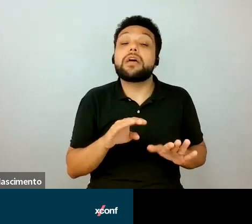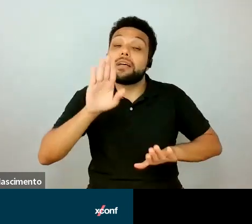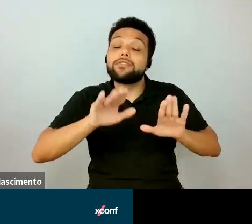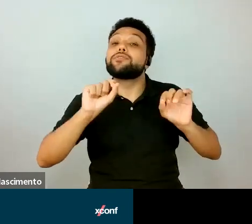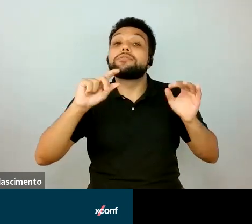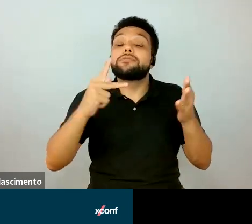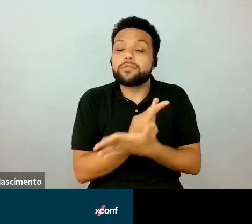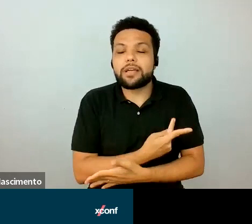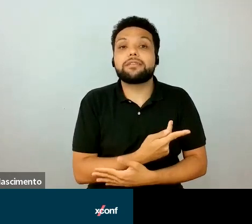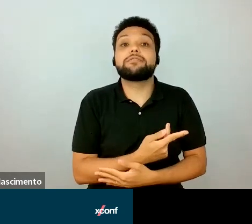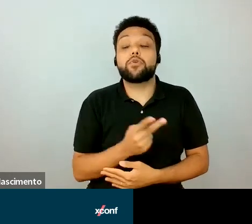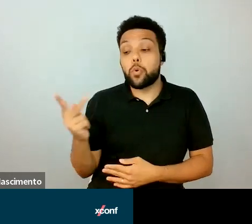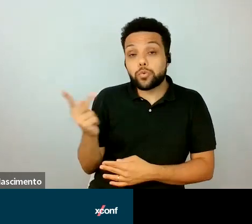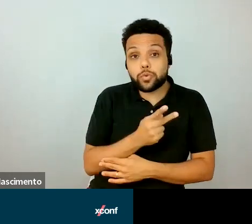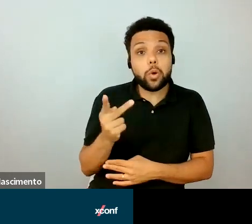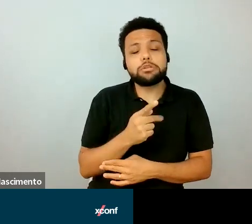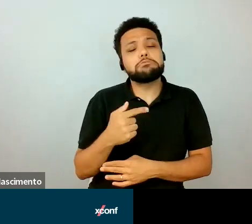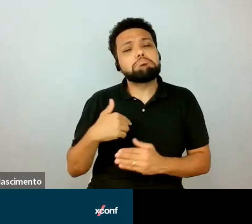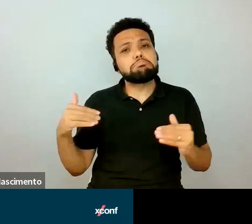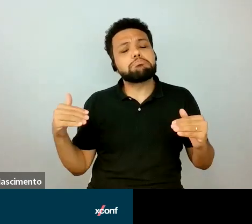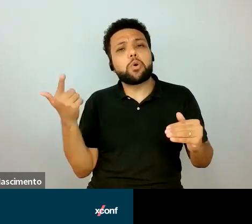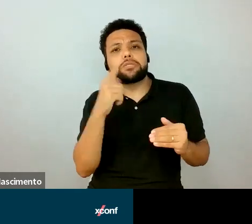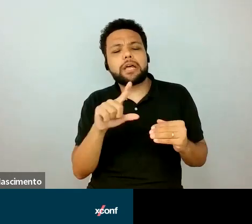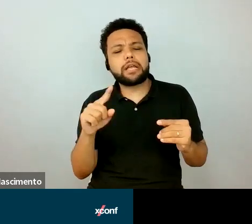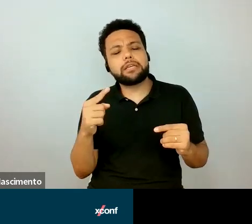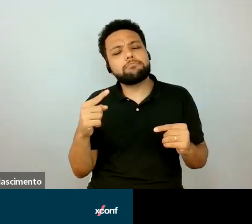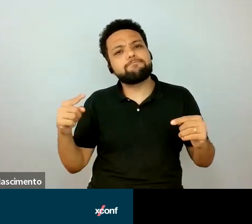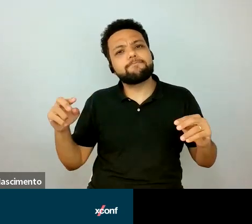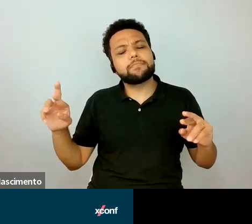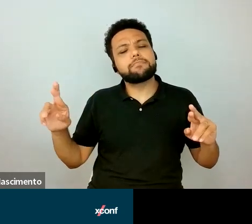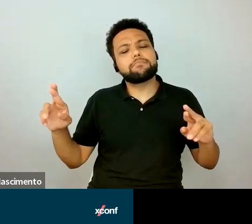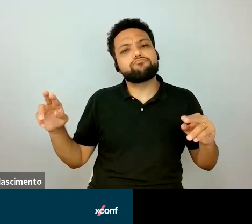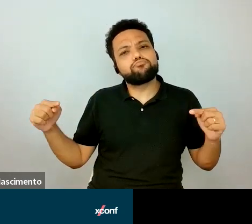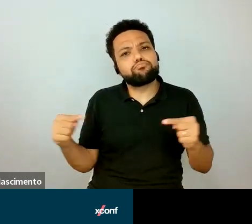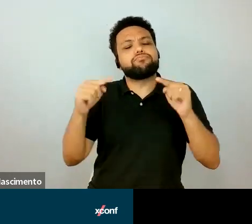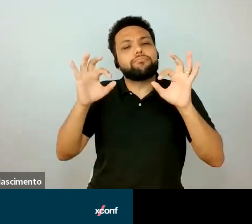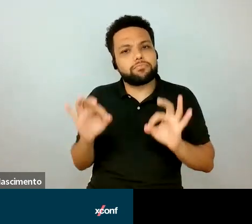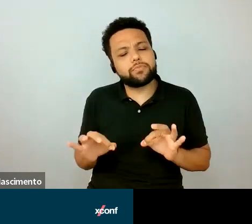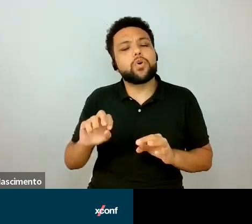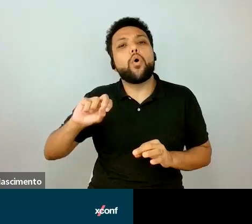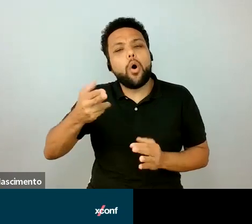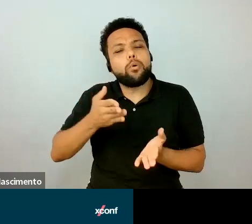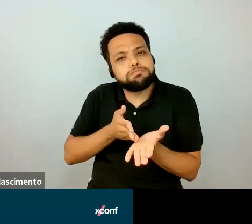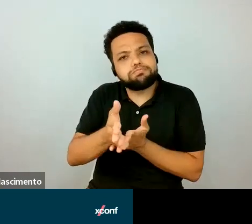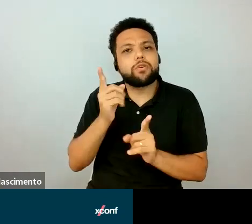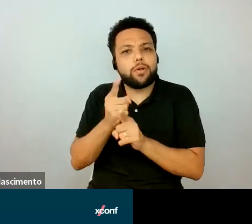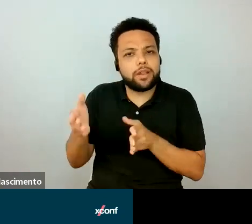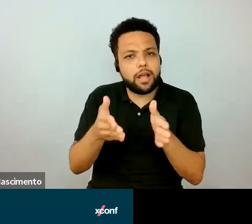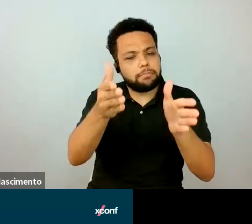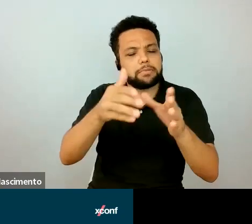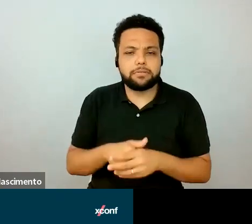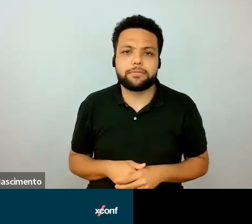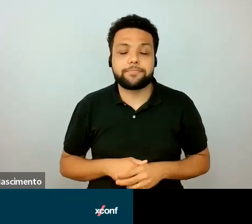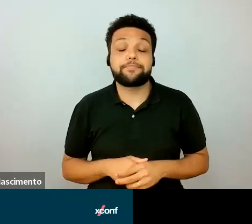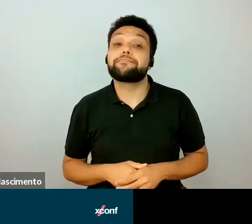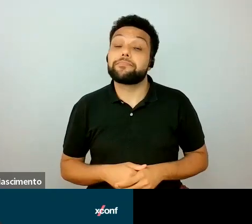dois saem satisfeitos, porque os dois sentem que contribuíram para aquela decisão. Acho que uma coisa também, Vitor, que pode ser